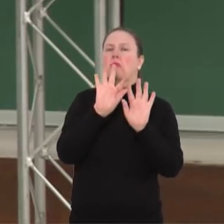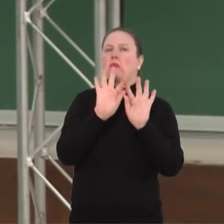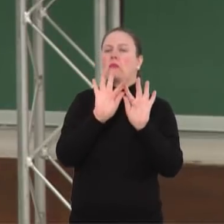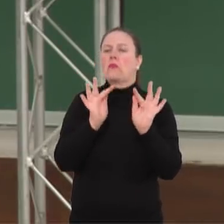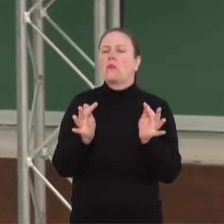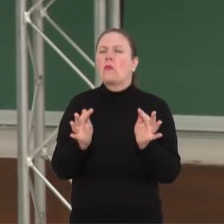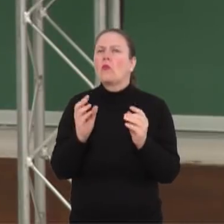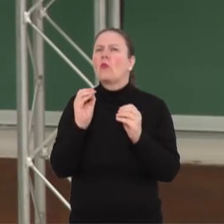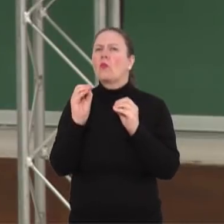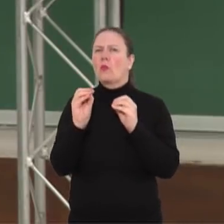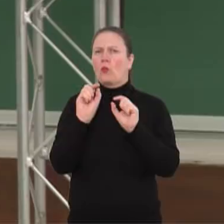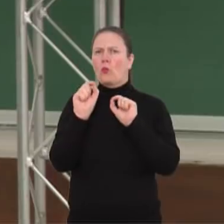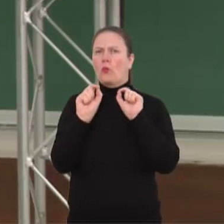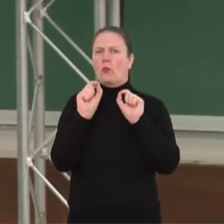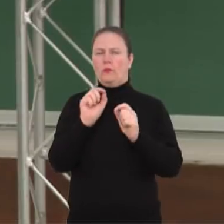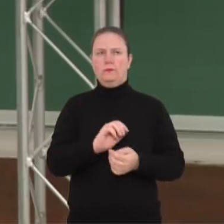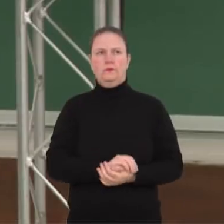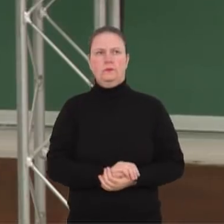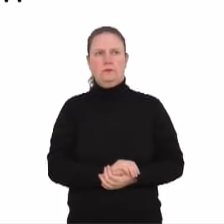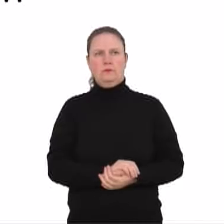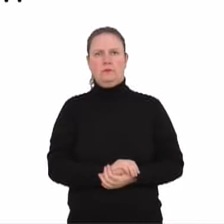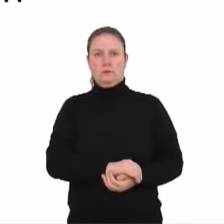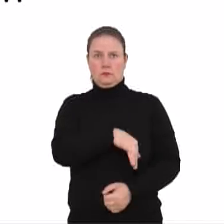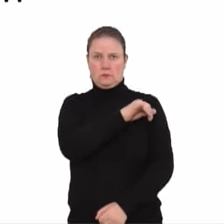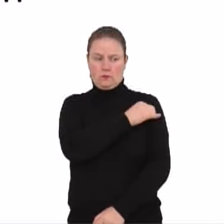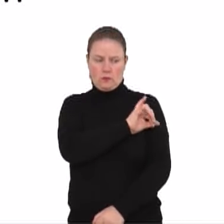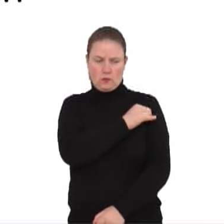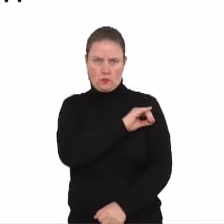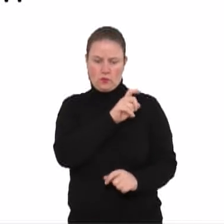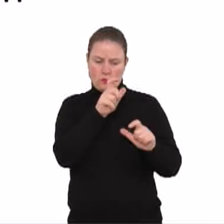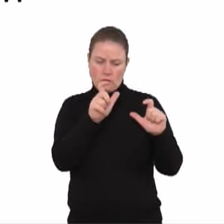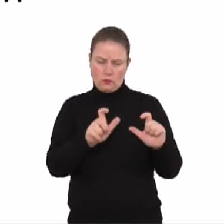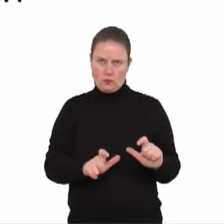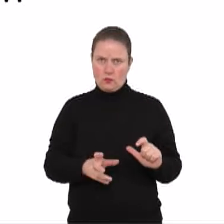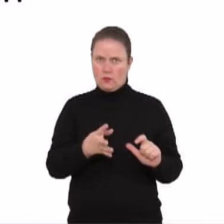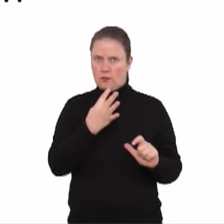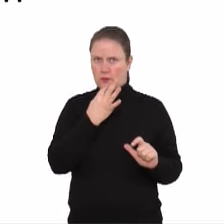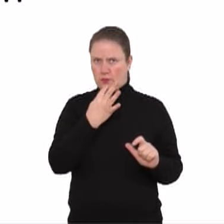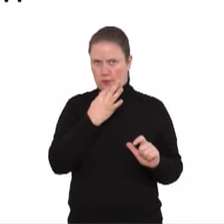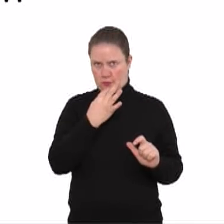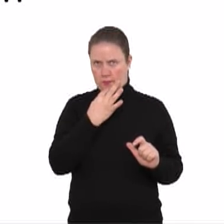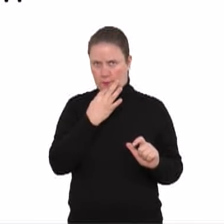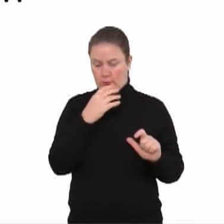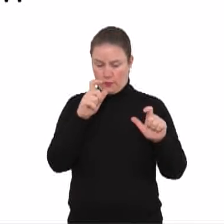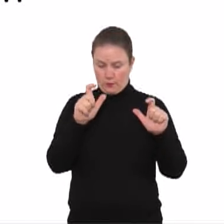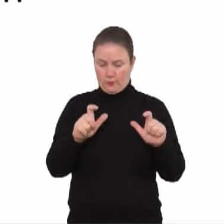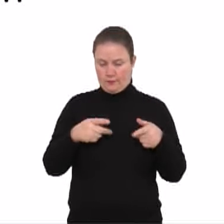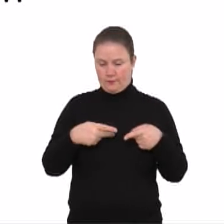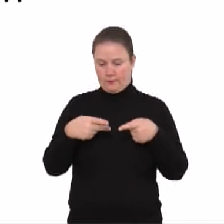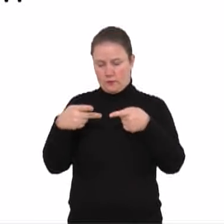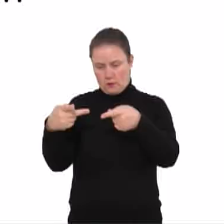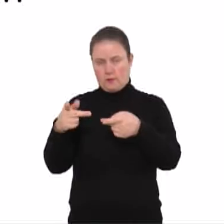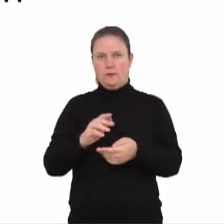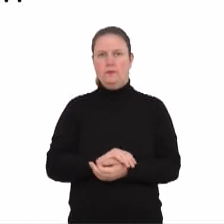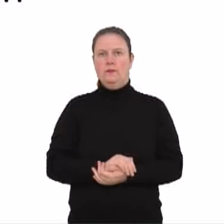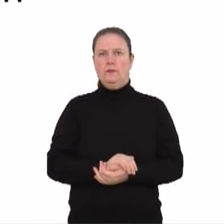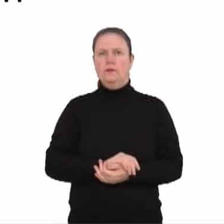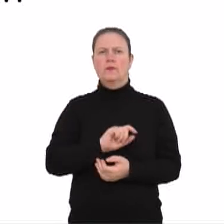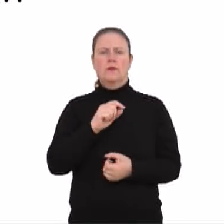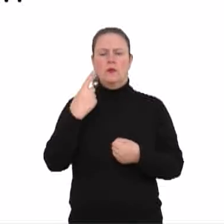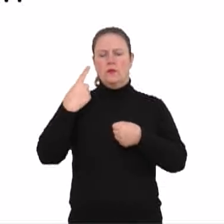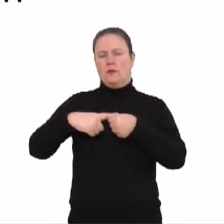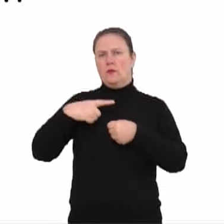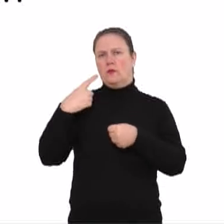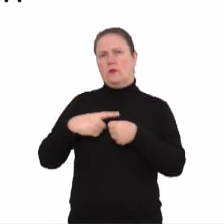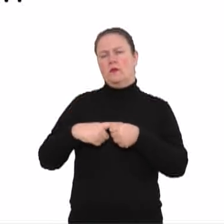exemplificando? Então vamos lá. Rio de Janeiro, o lugar que a gente está conhecendo. O que ela é? Ela é a